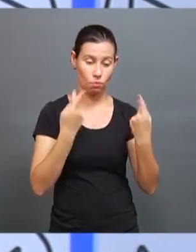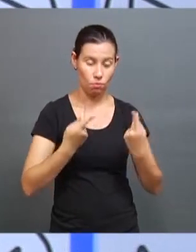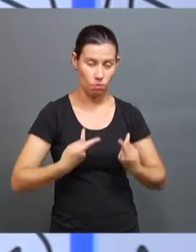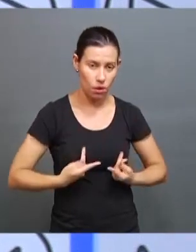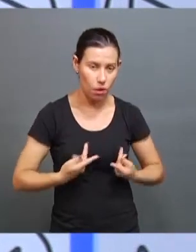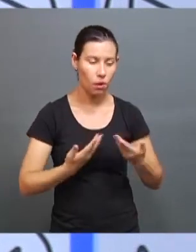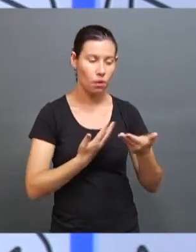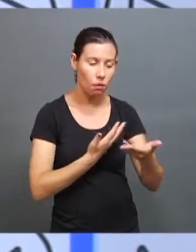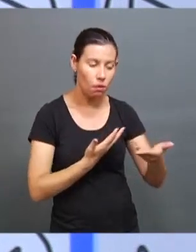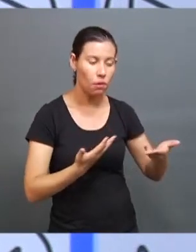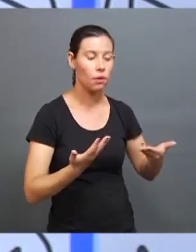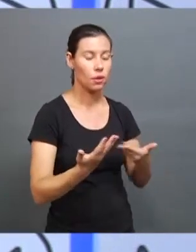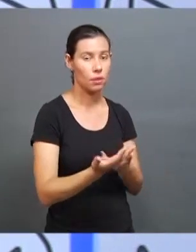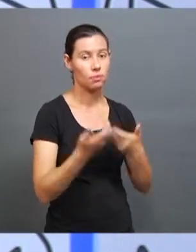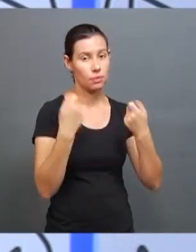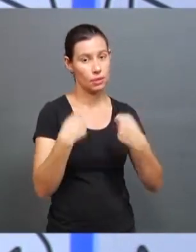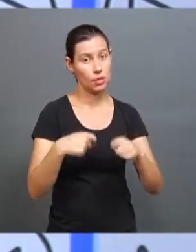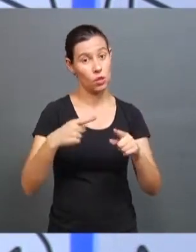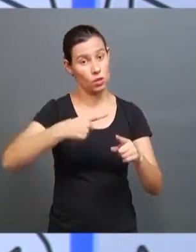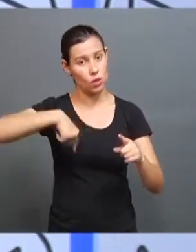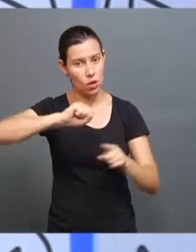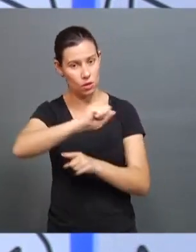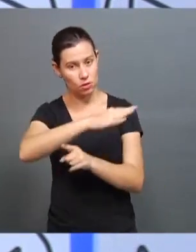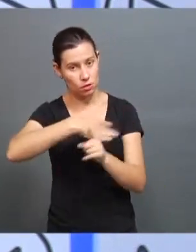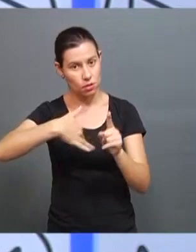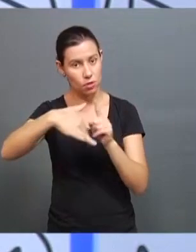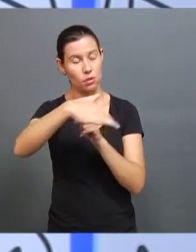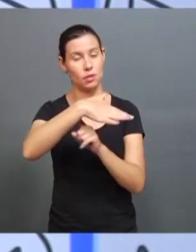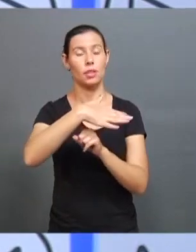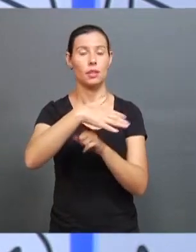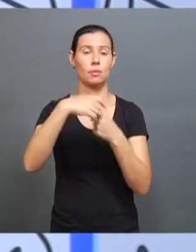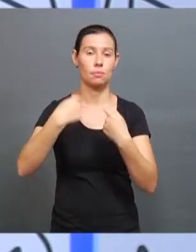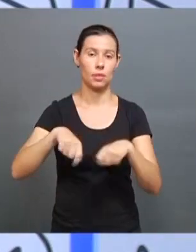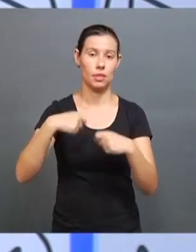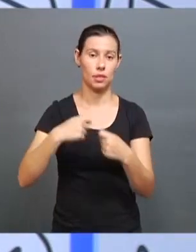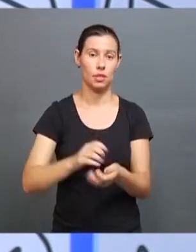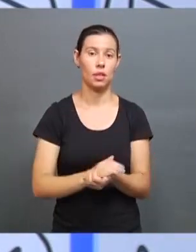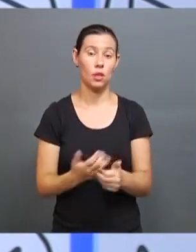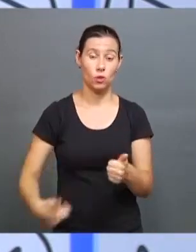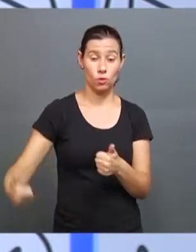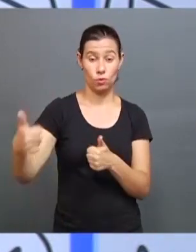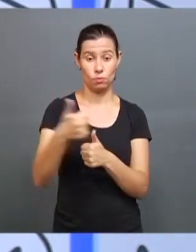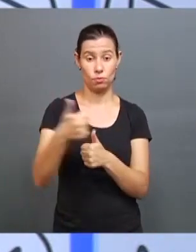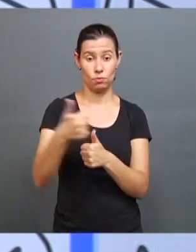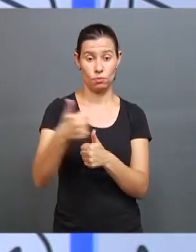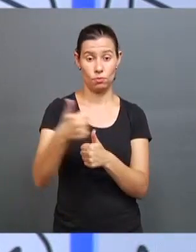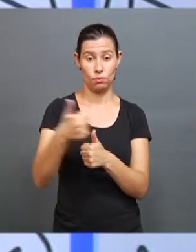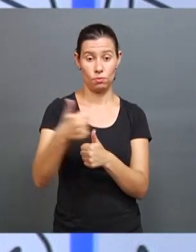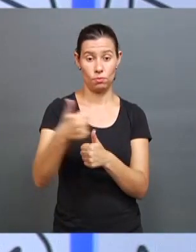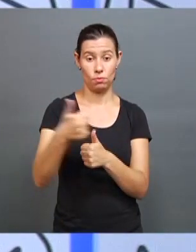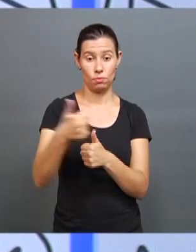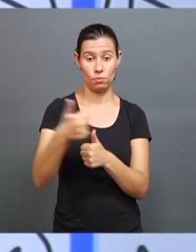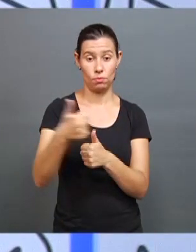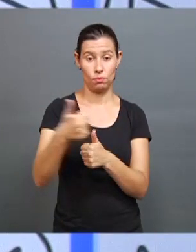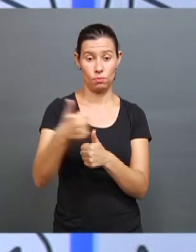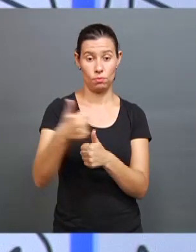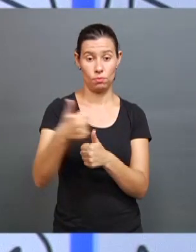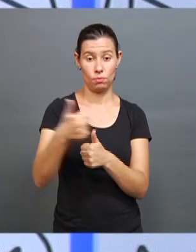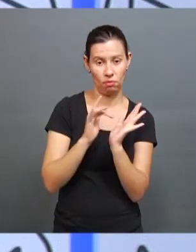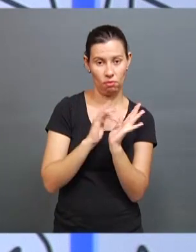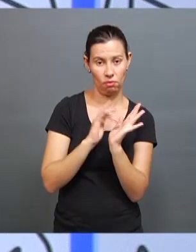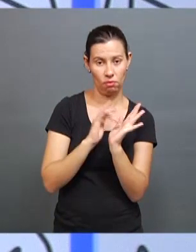seres essencialmente sociais, nós nunca vamos ser substituídos pelo olhar de uma tela.